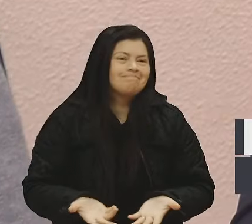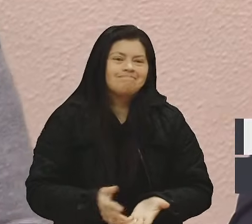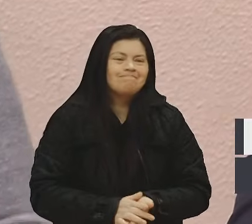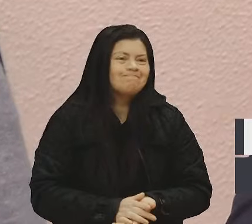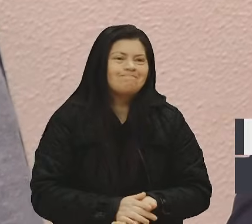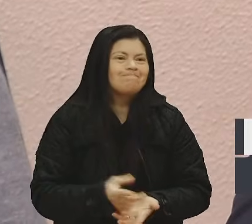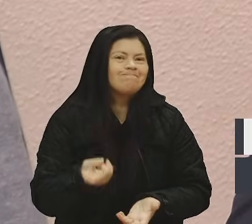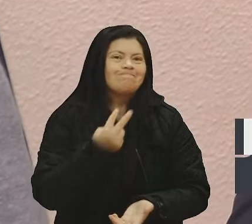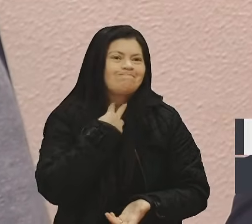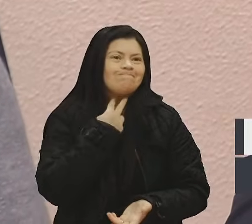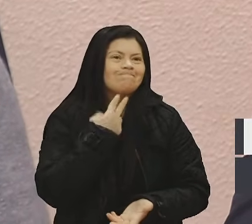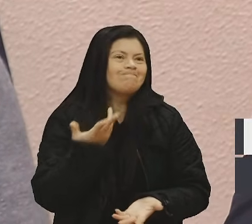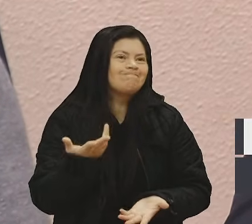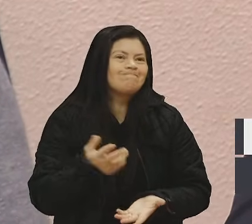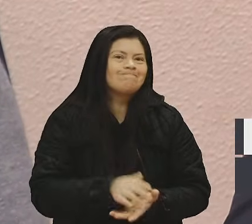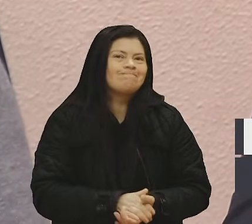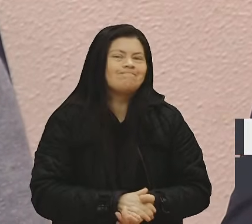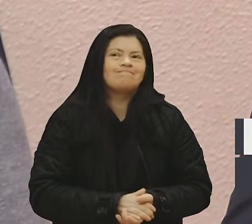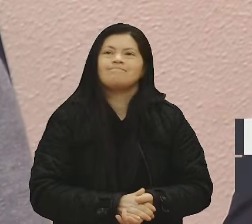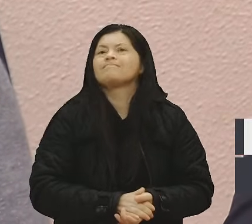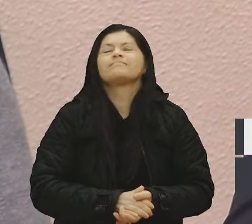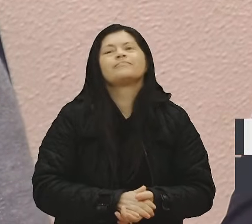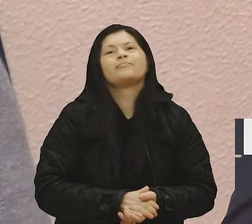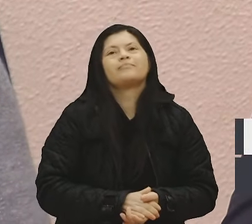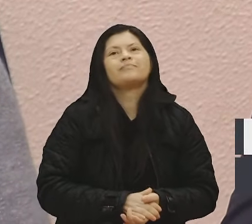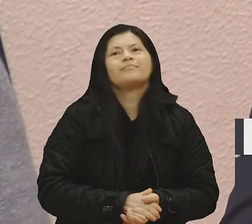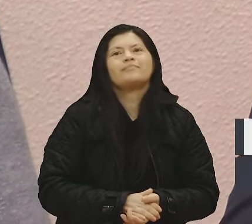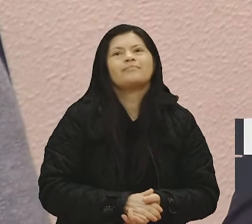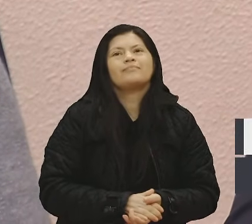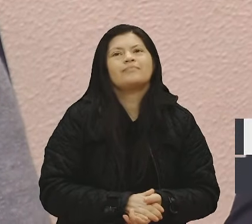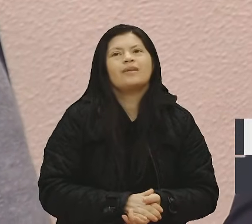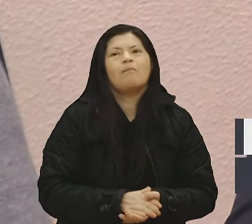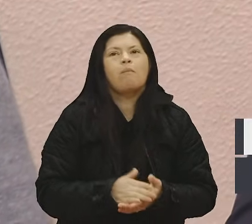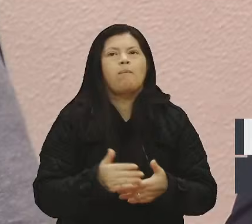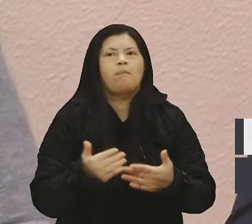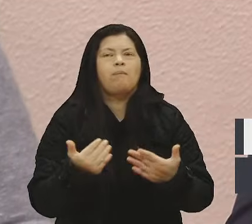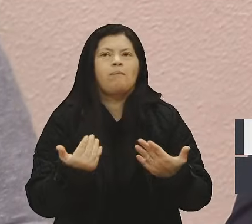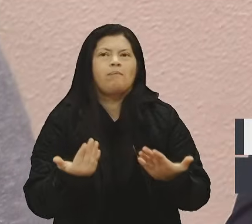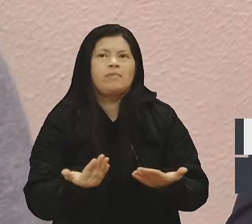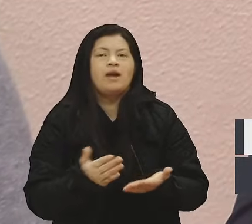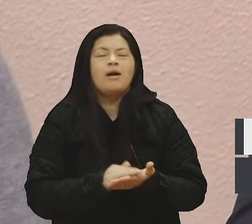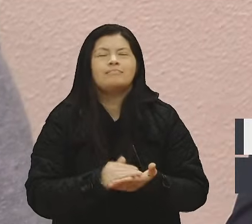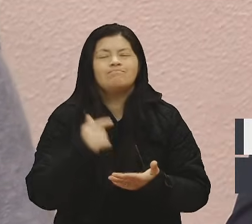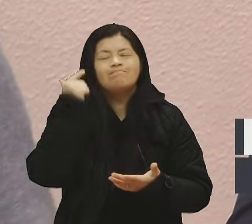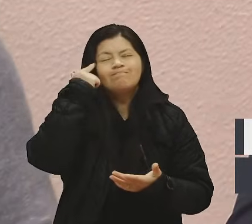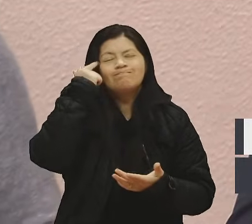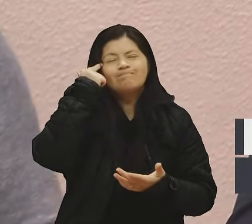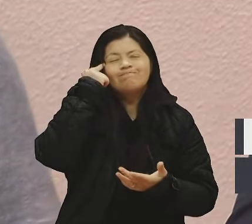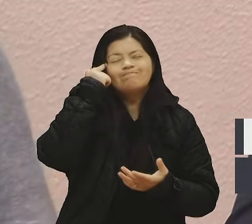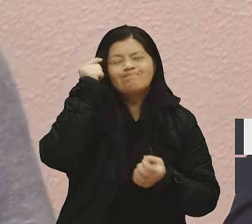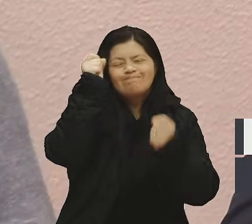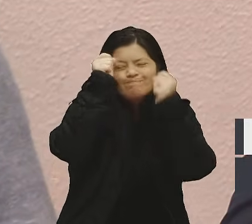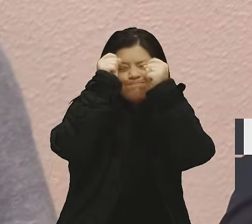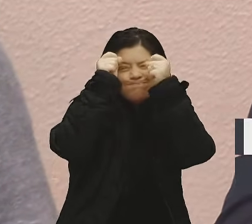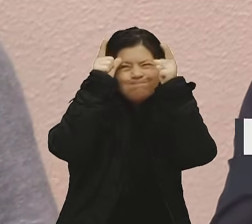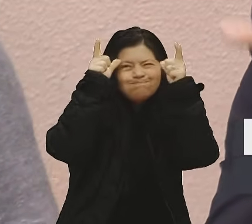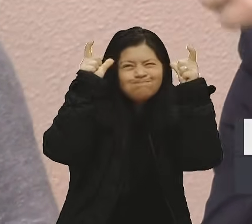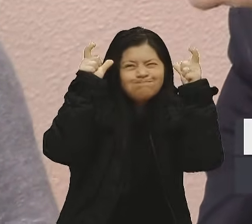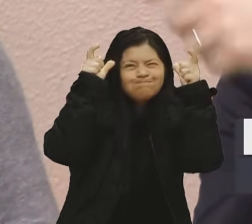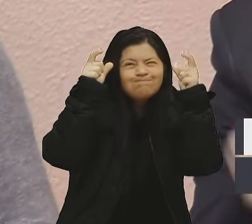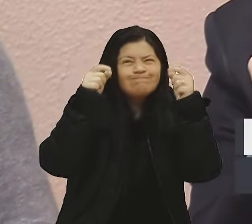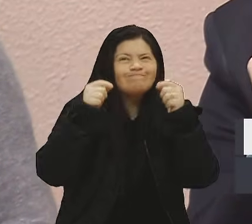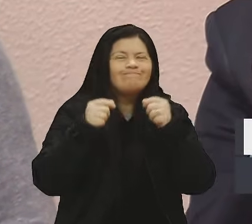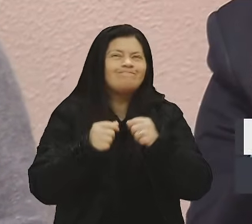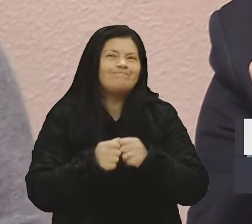Não podia deixar de dizer isso aí. E como eu tenho uma memória meio de elefante,